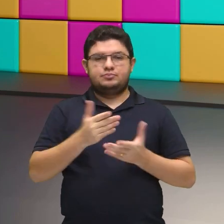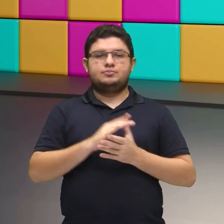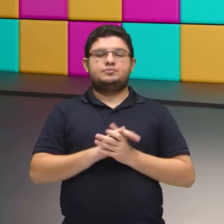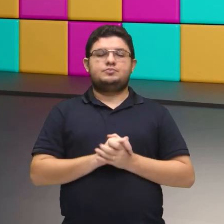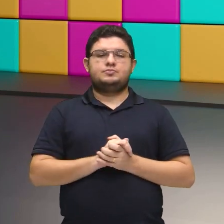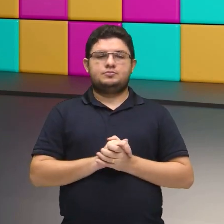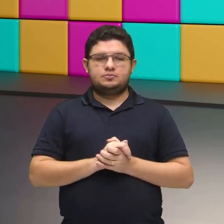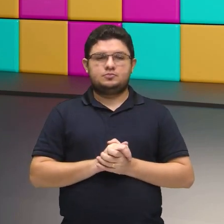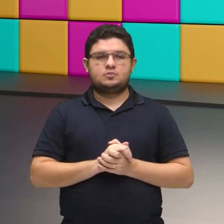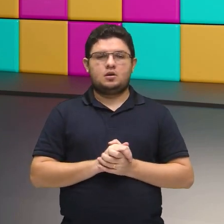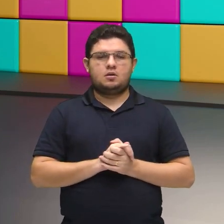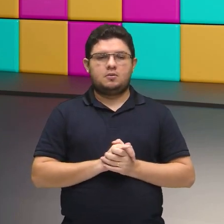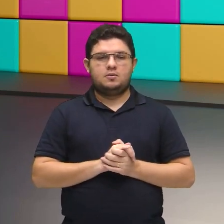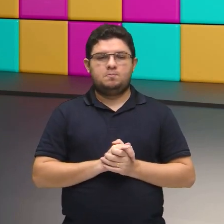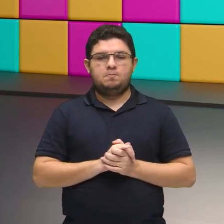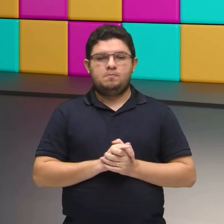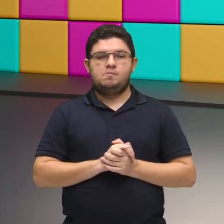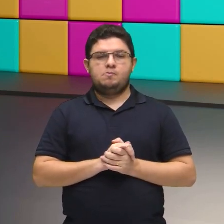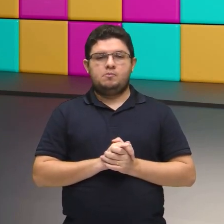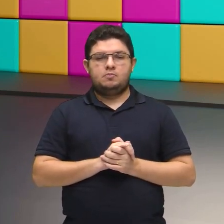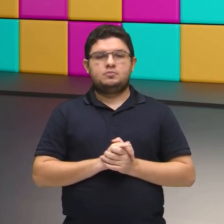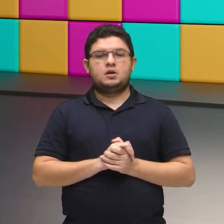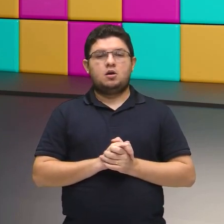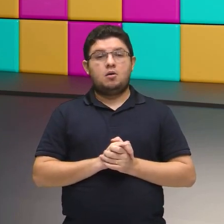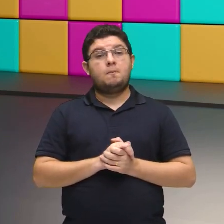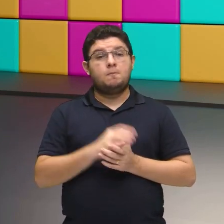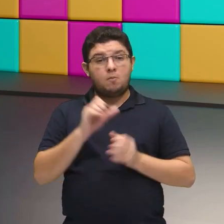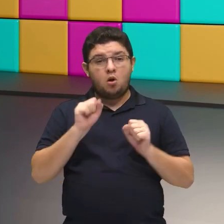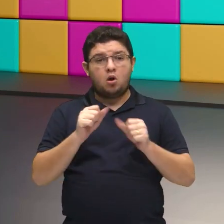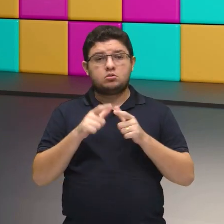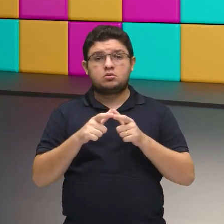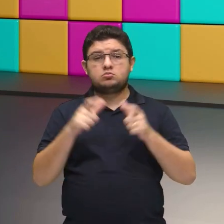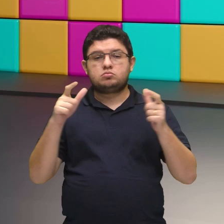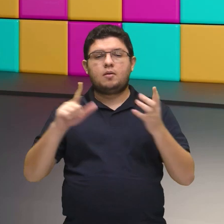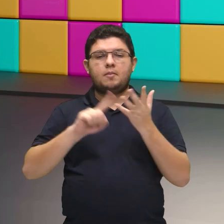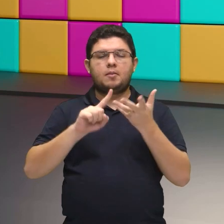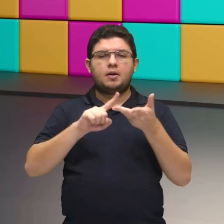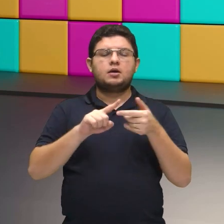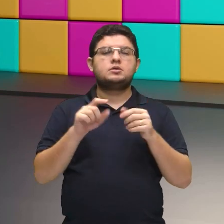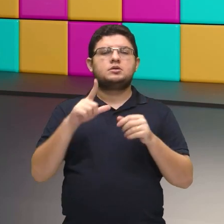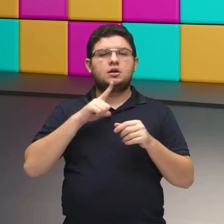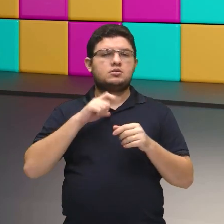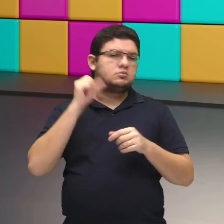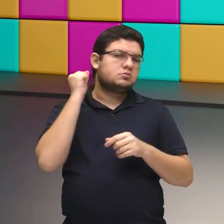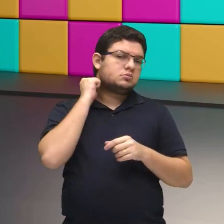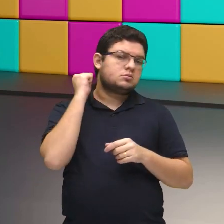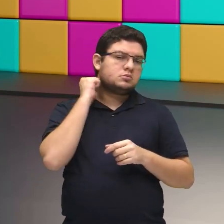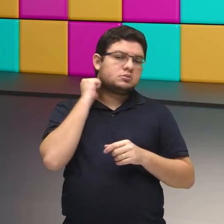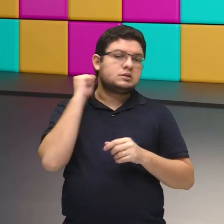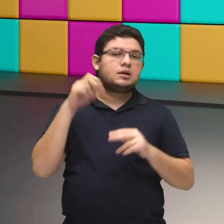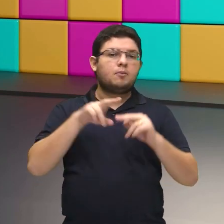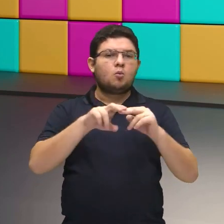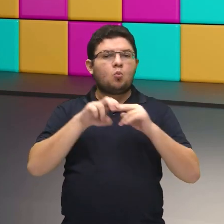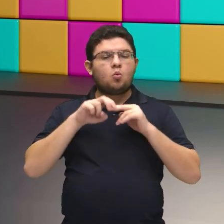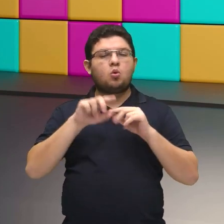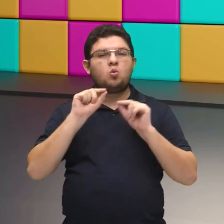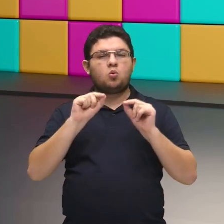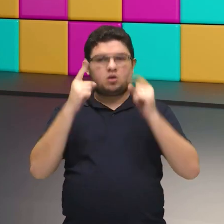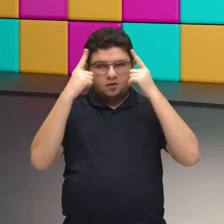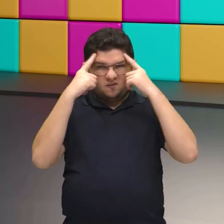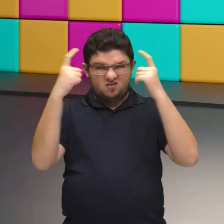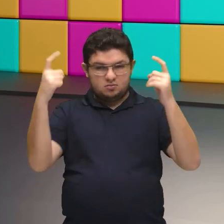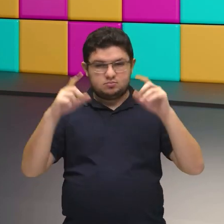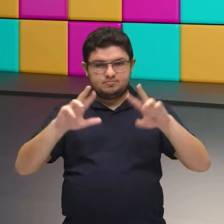Então, isso pode aumentando. Aí tem o estresse gerado pelas essas violências, né?